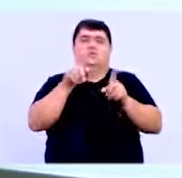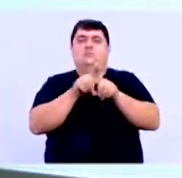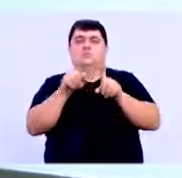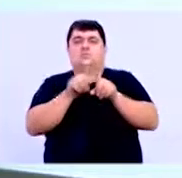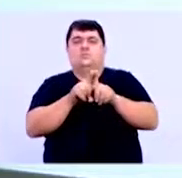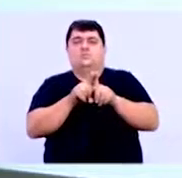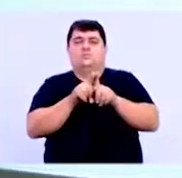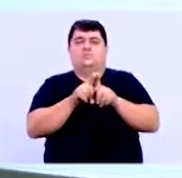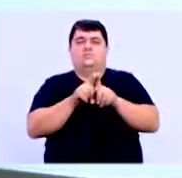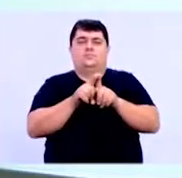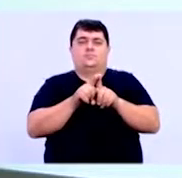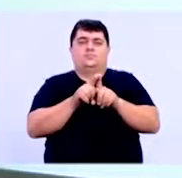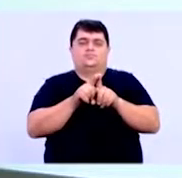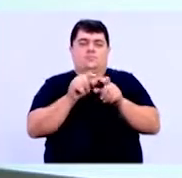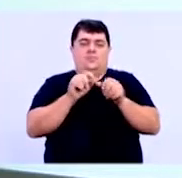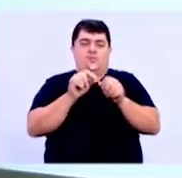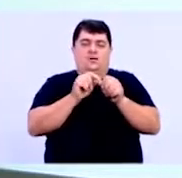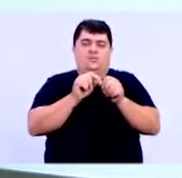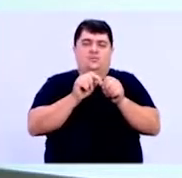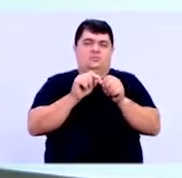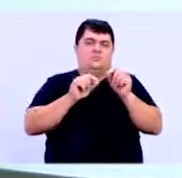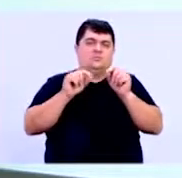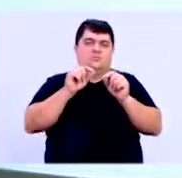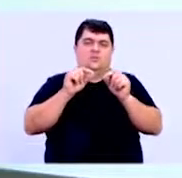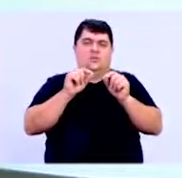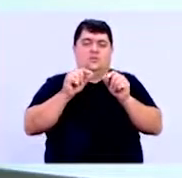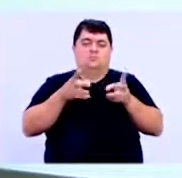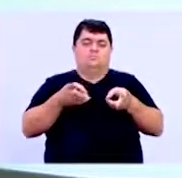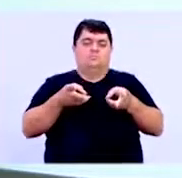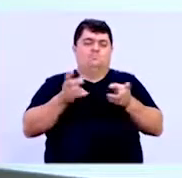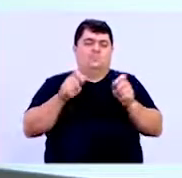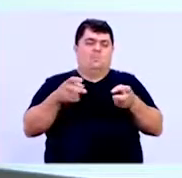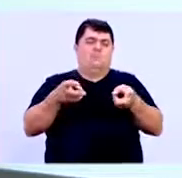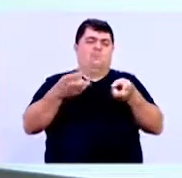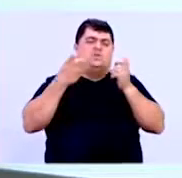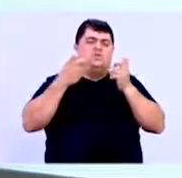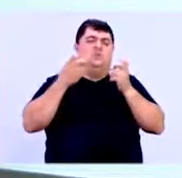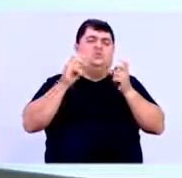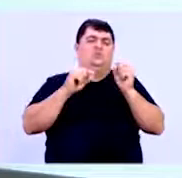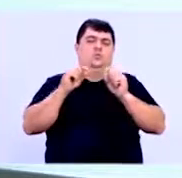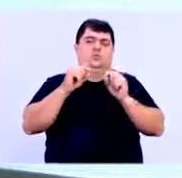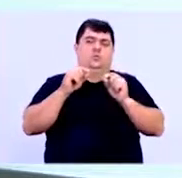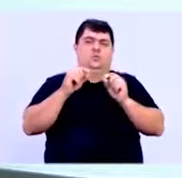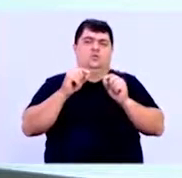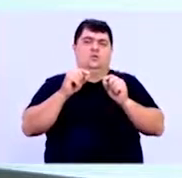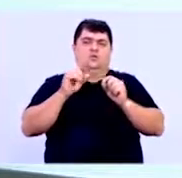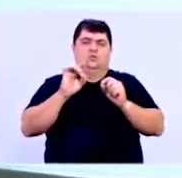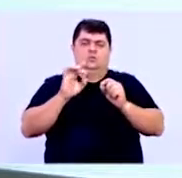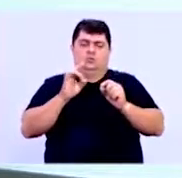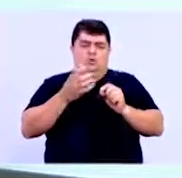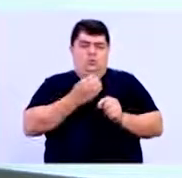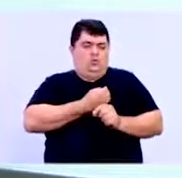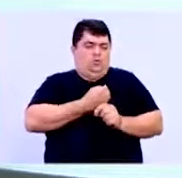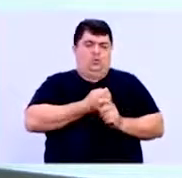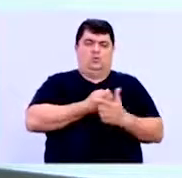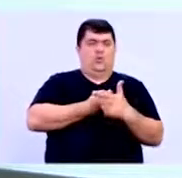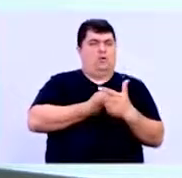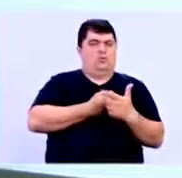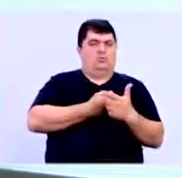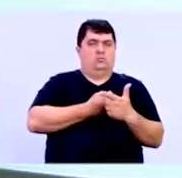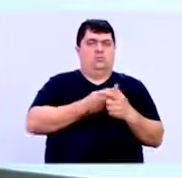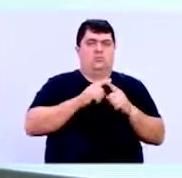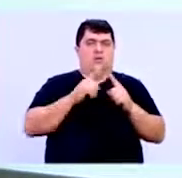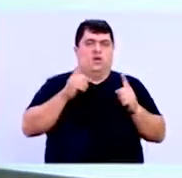também de uma forma que a gente consiga perceber não só dados, números, mas a gente criou